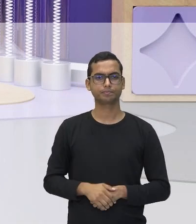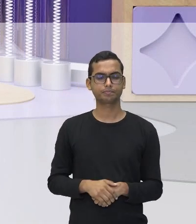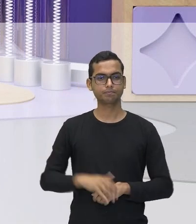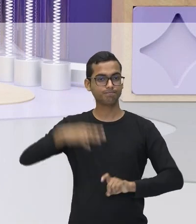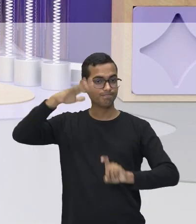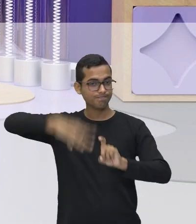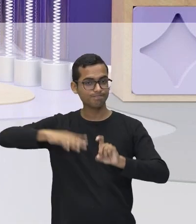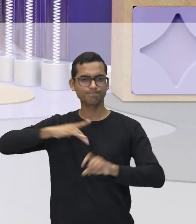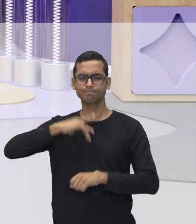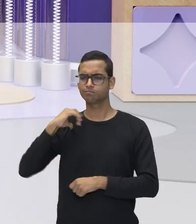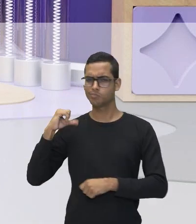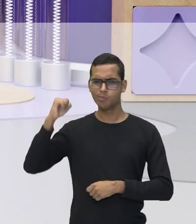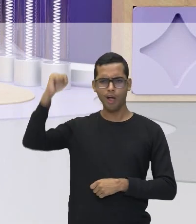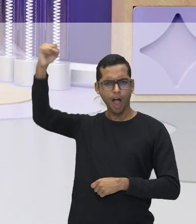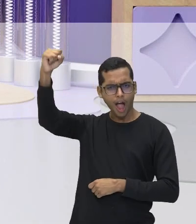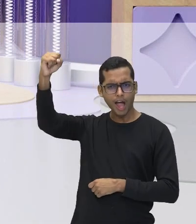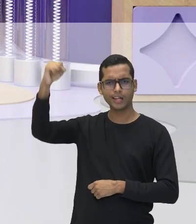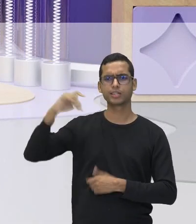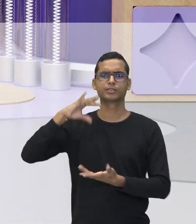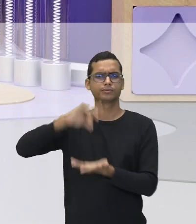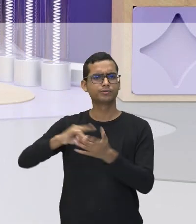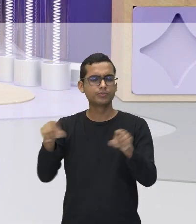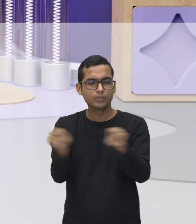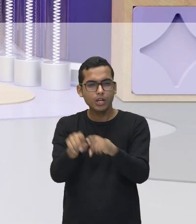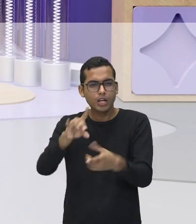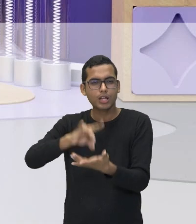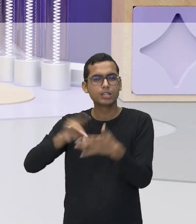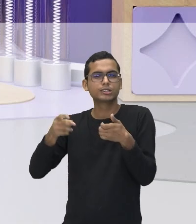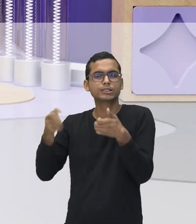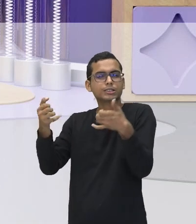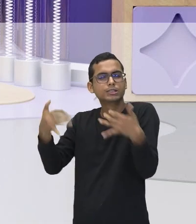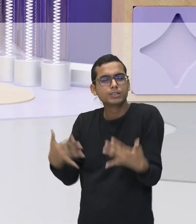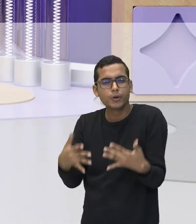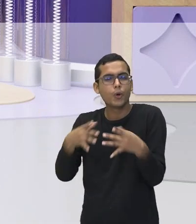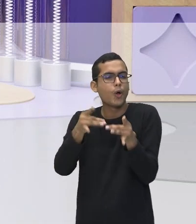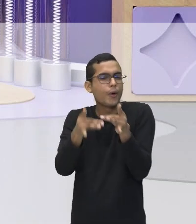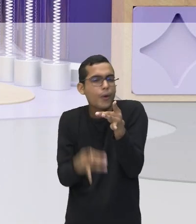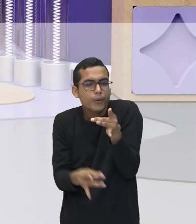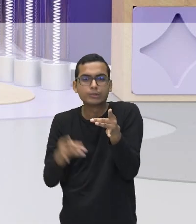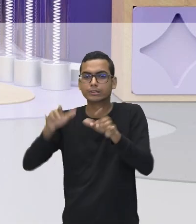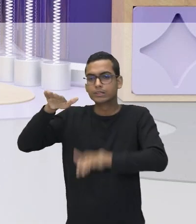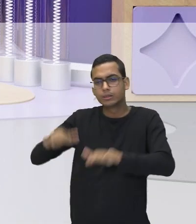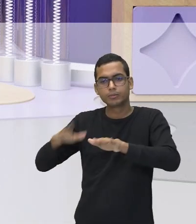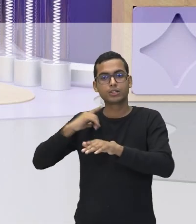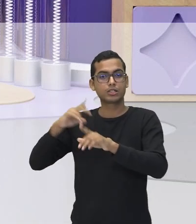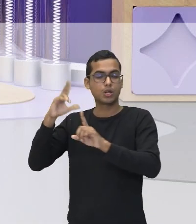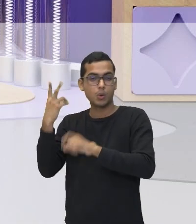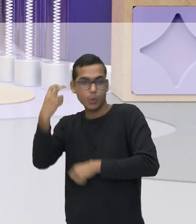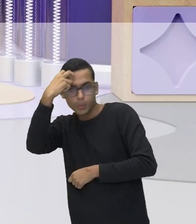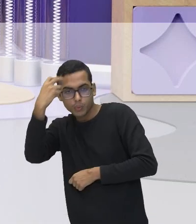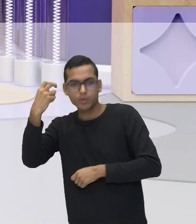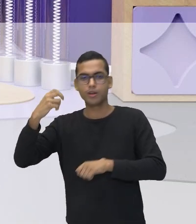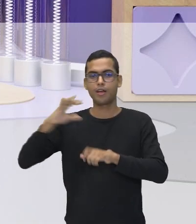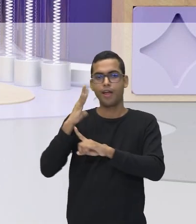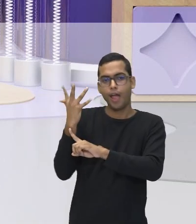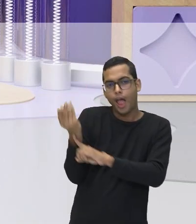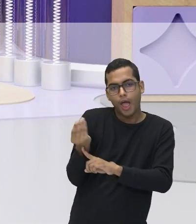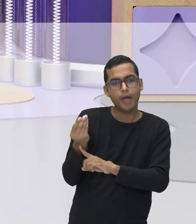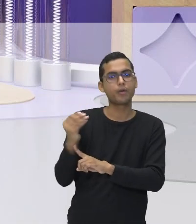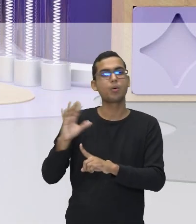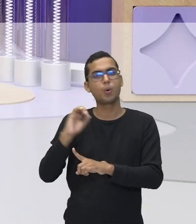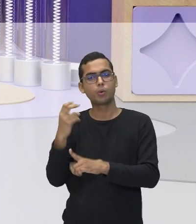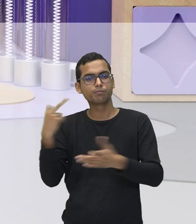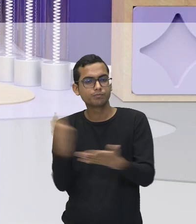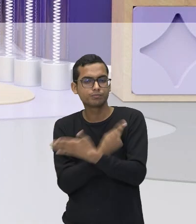mitos podem descrever determinada cultura, arte ou fenômeno da natureza. Chamamos de